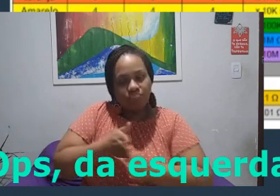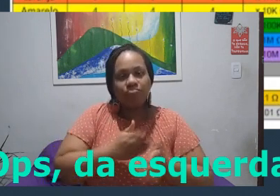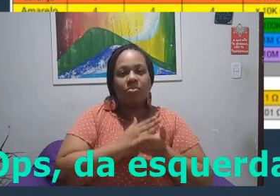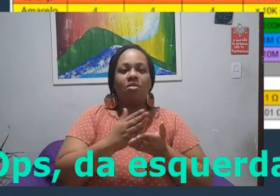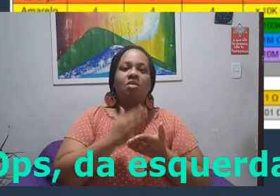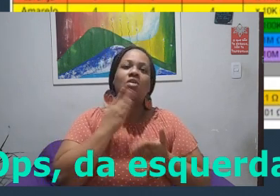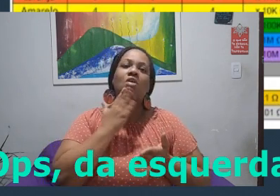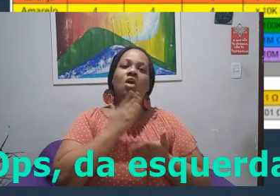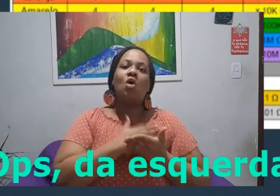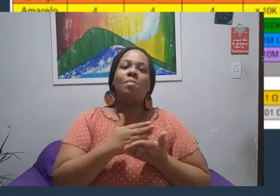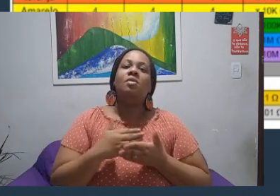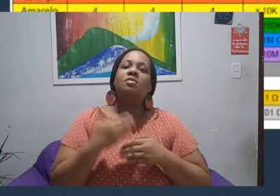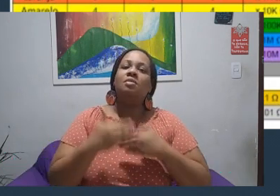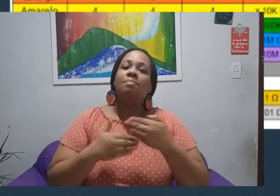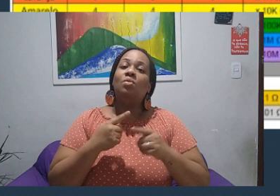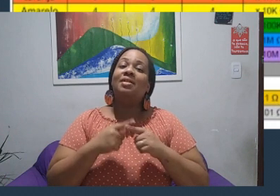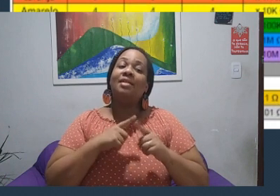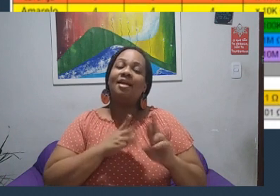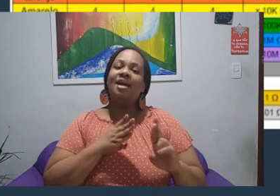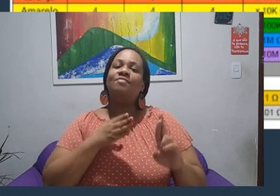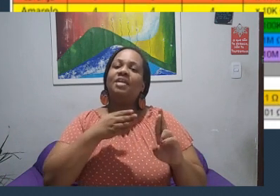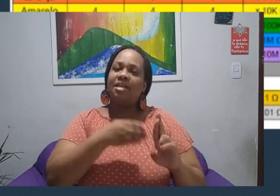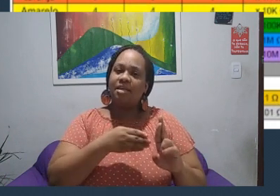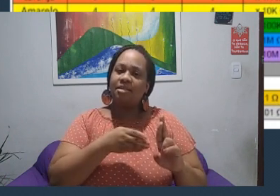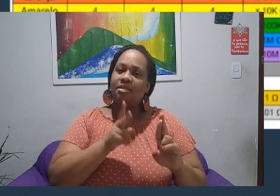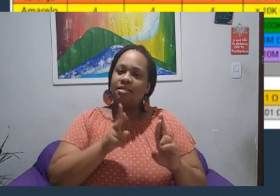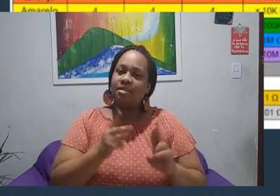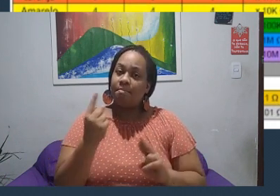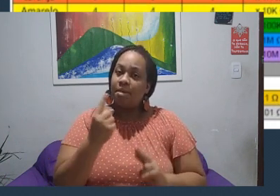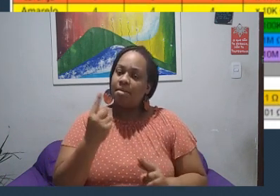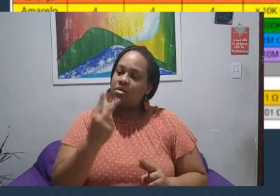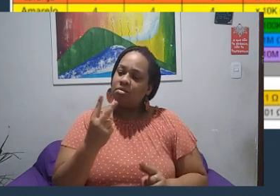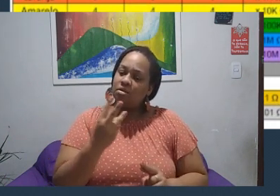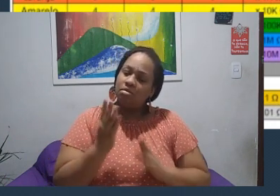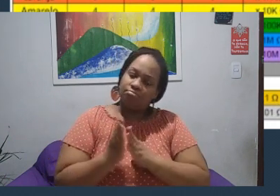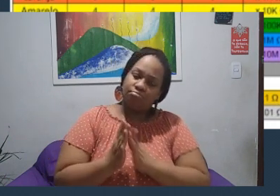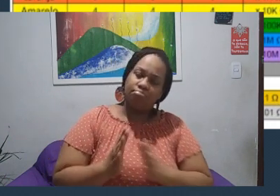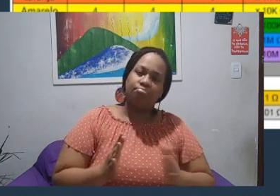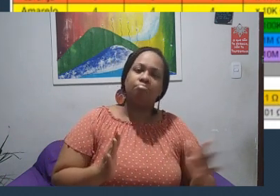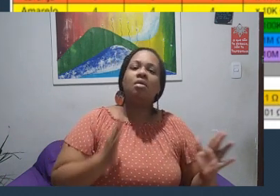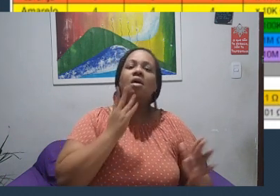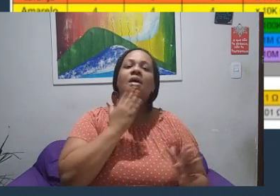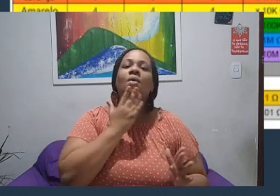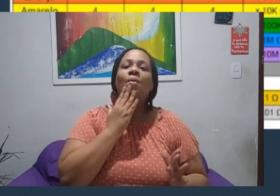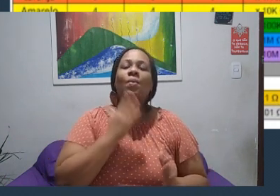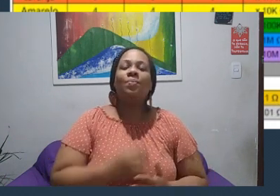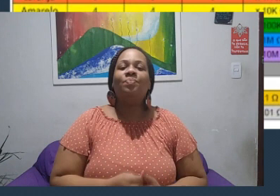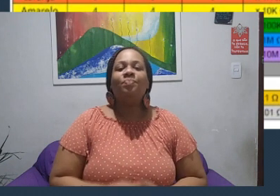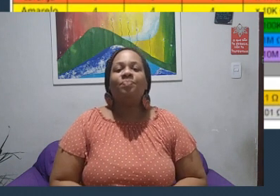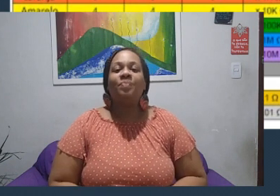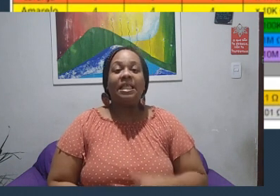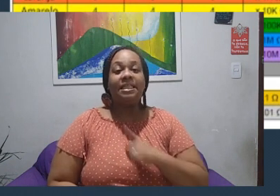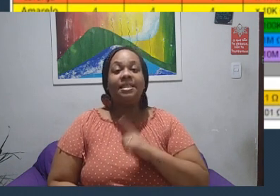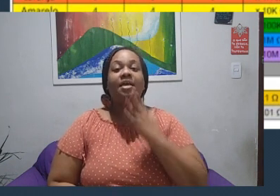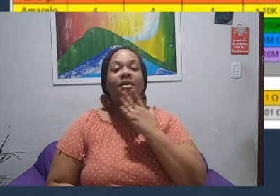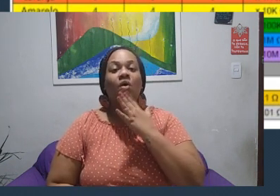corzinha aqui. Tudo porque vai do referencial também. Então, sempre você vai contar dessa primeira corzinha. Então,